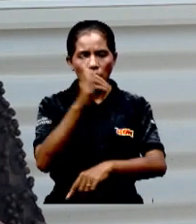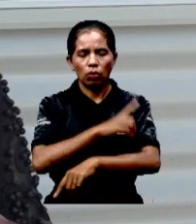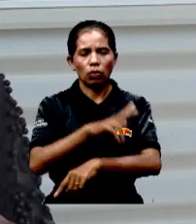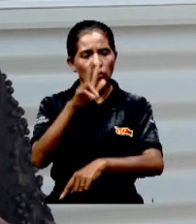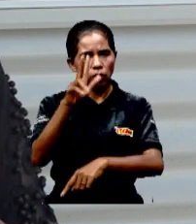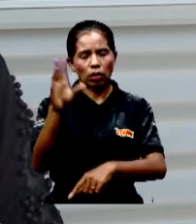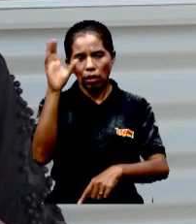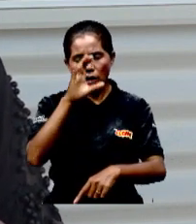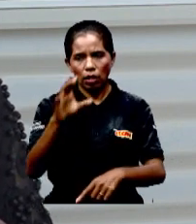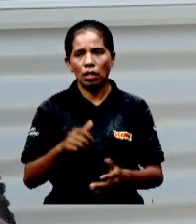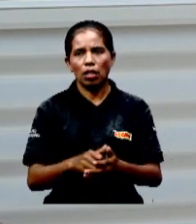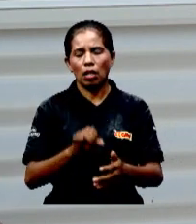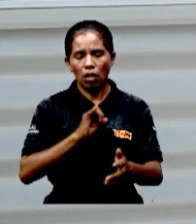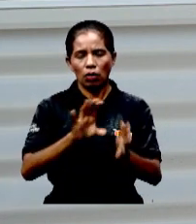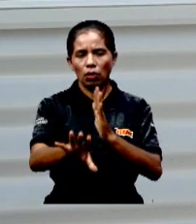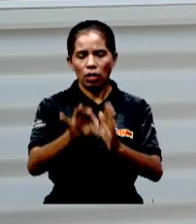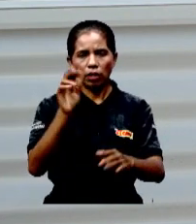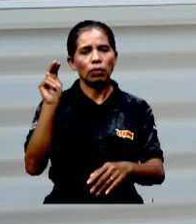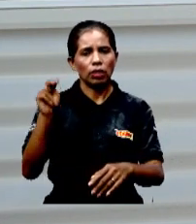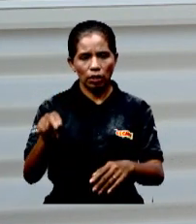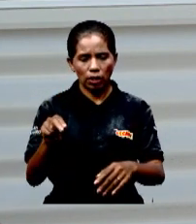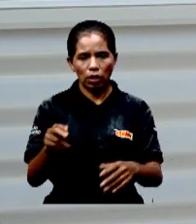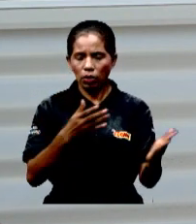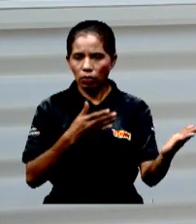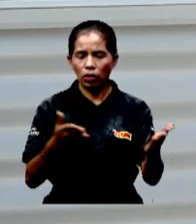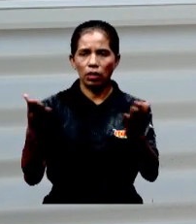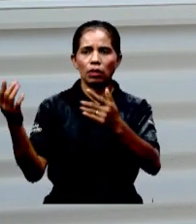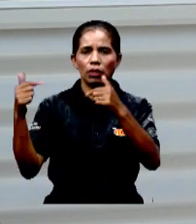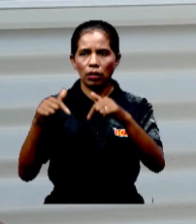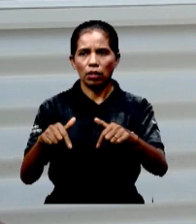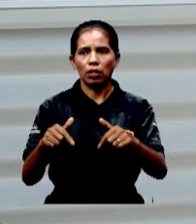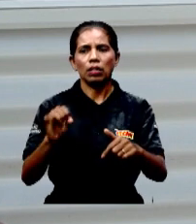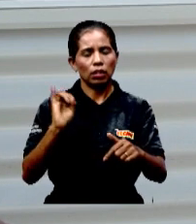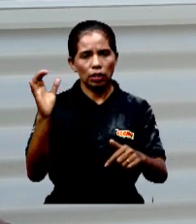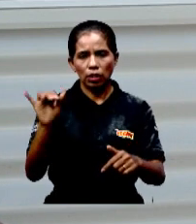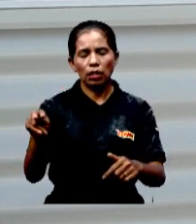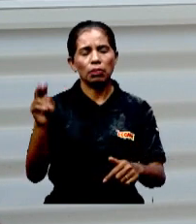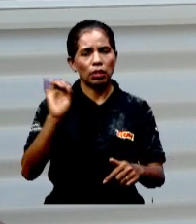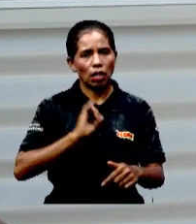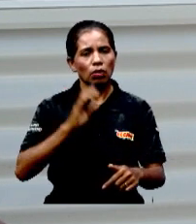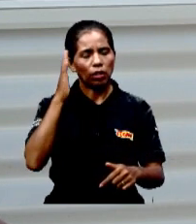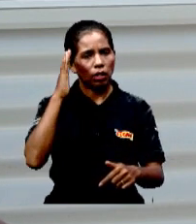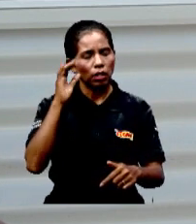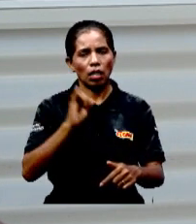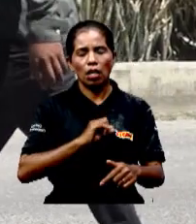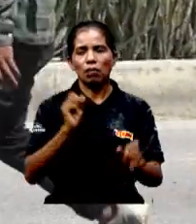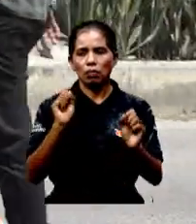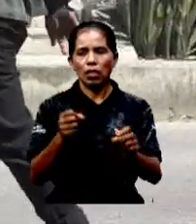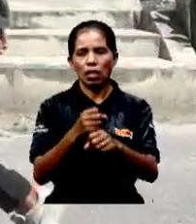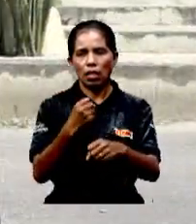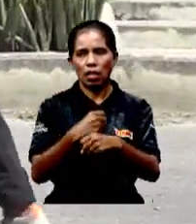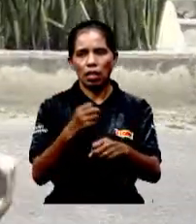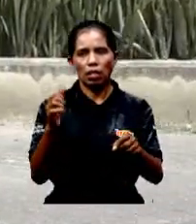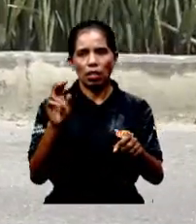tia. Ohi ma konsege hetan duni ni ya. Lori nia mai ne ternyata nia mas hau kunye se, mas hau lanyang ka katak nia bel halon se ni.